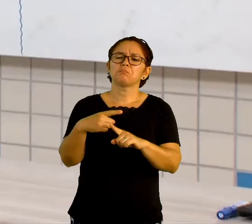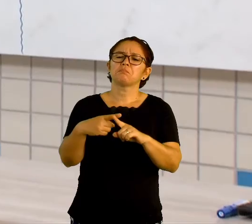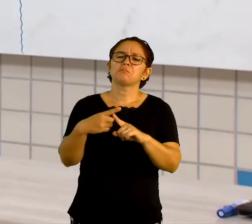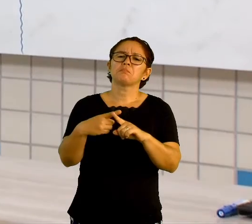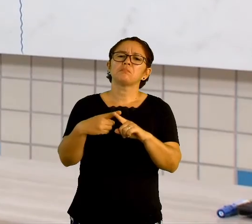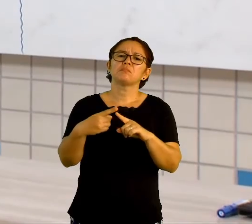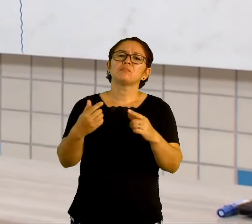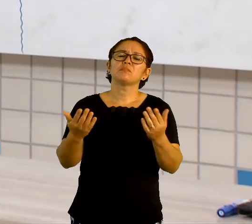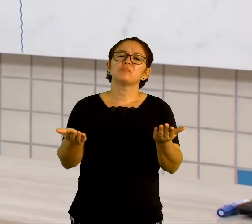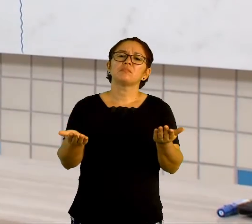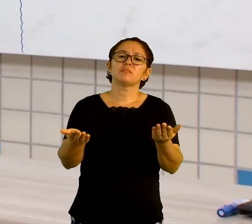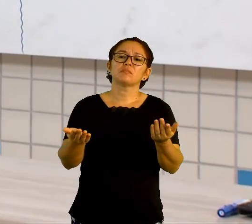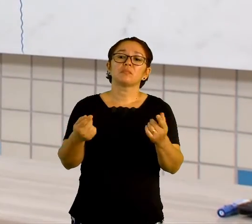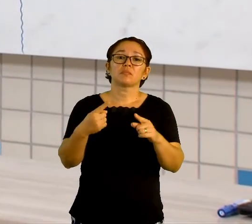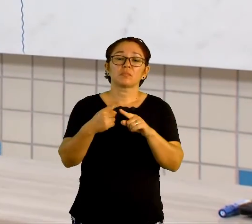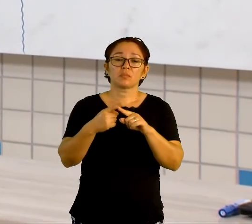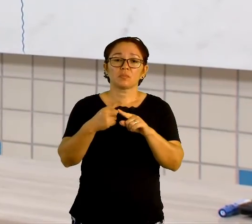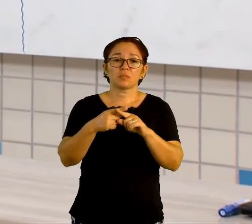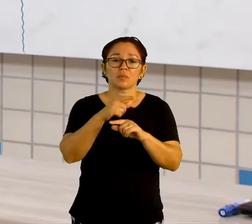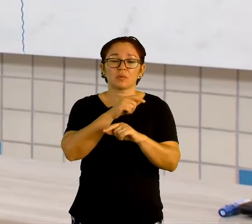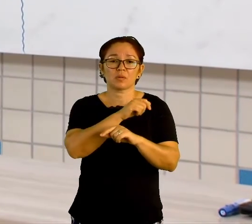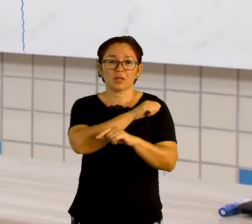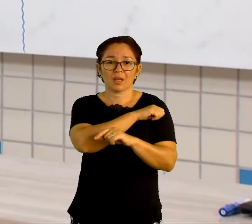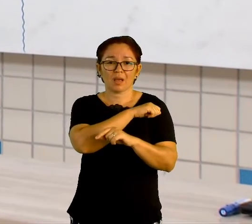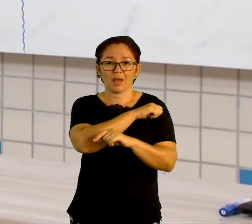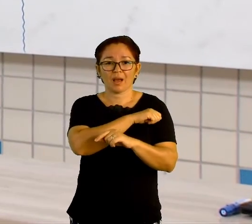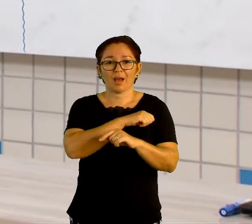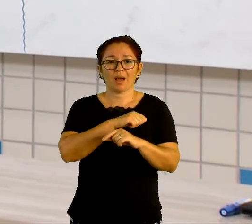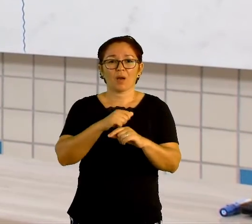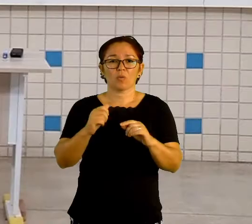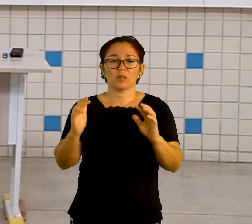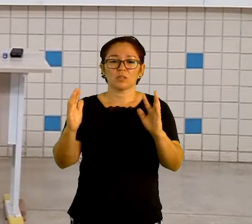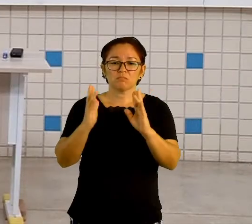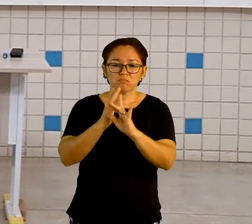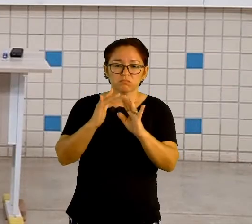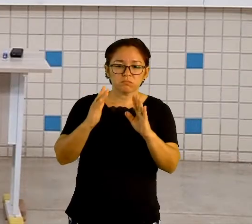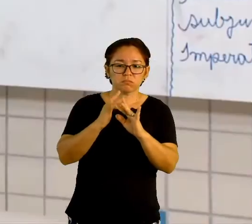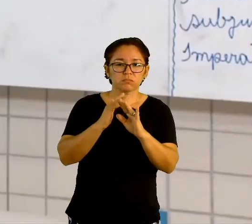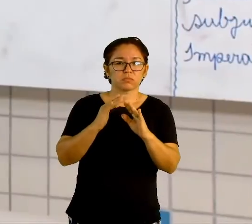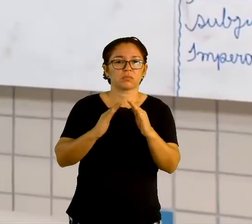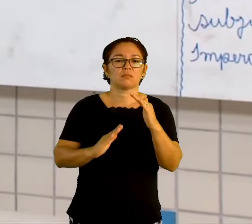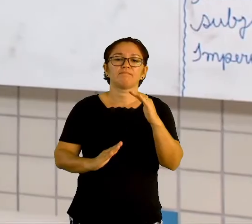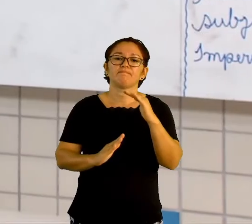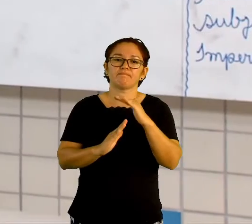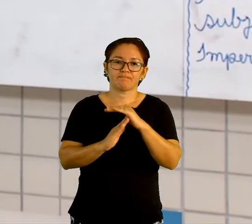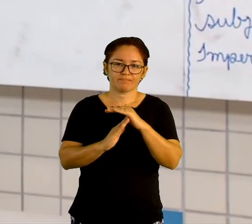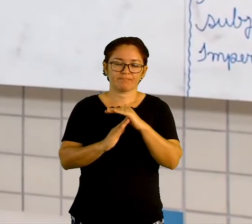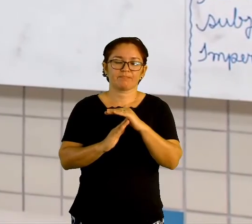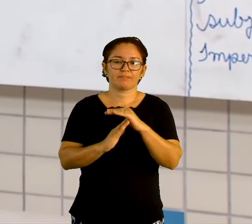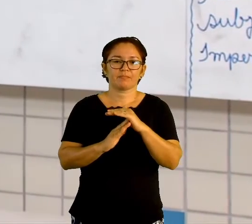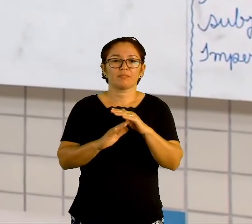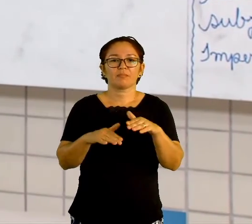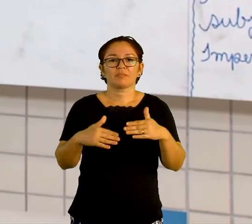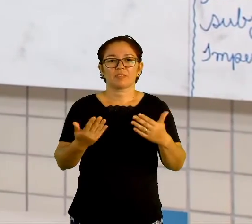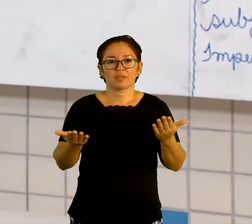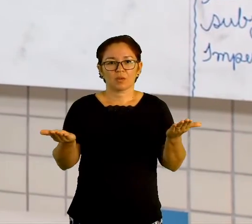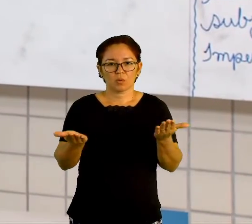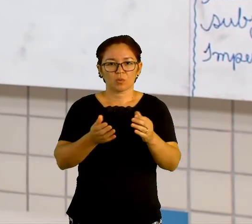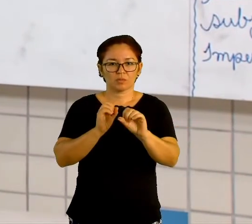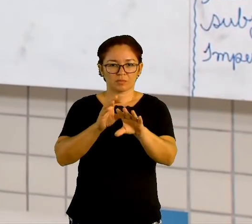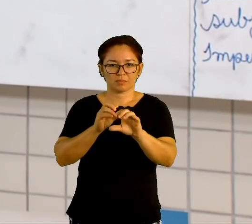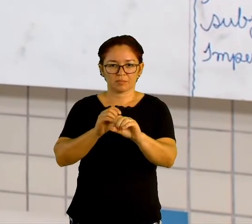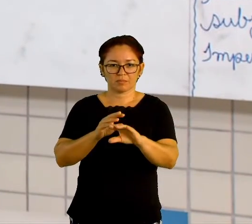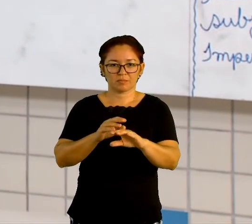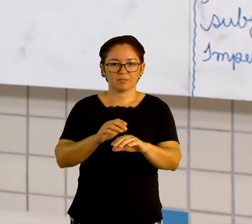quê? Porque as aulas estavam suspensas. Esta foi a nossa aula de hoje. Eu espero que vocês